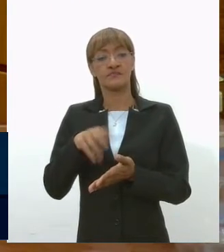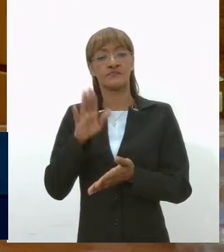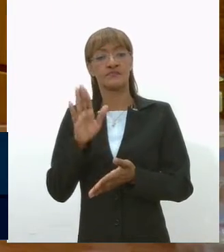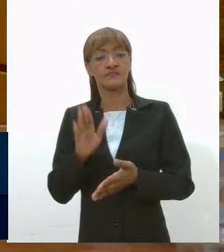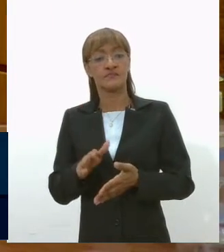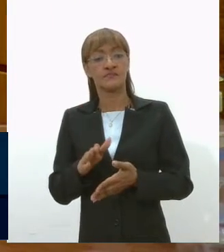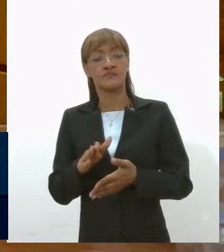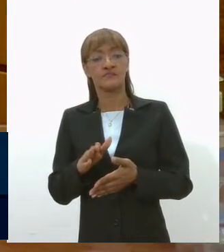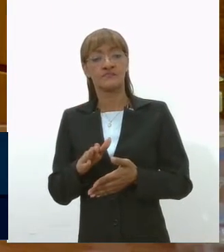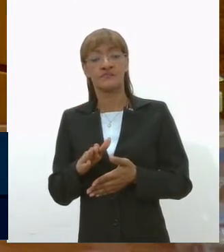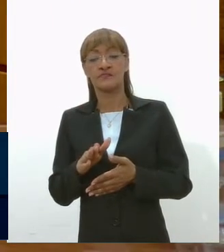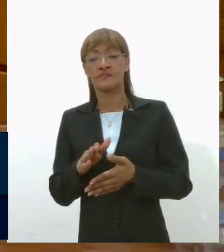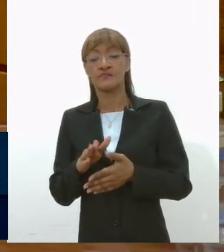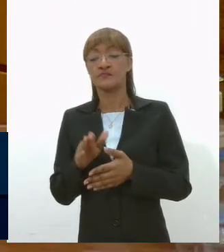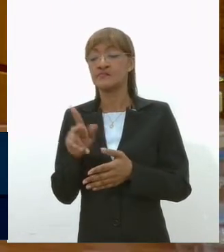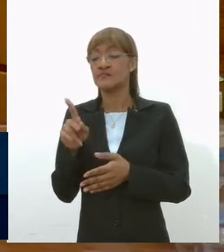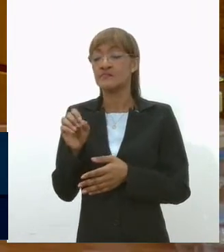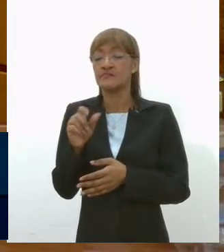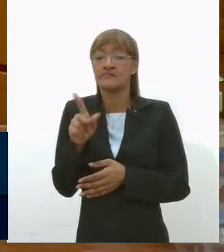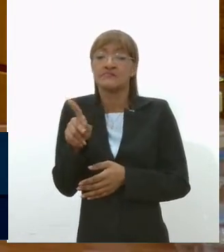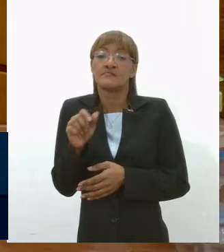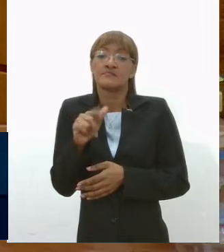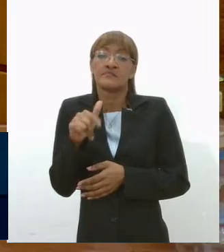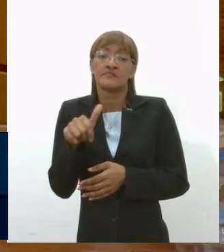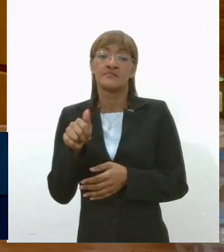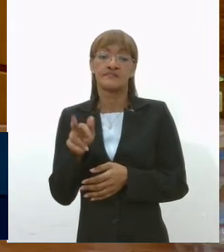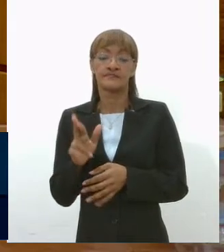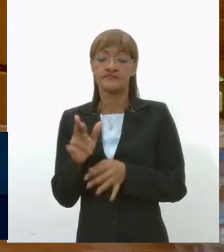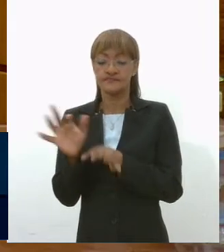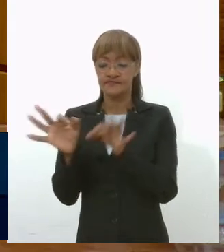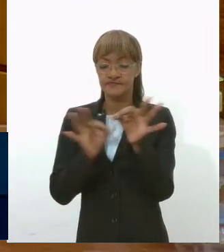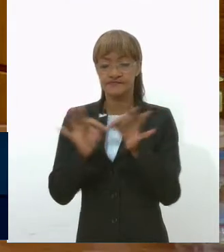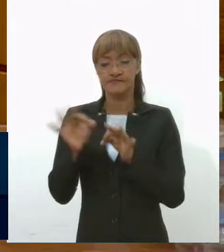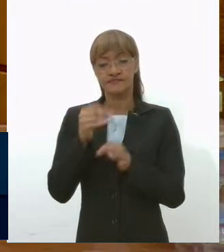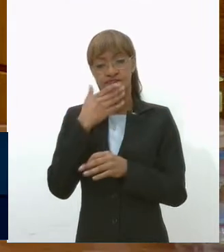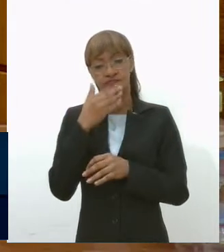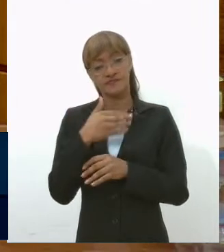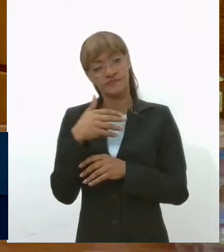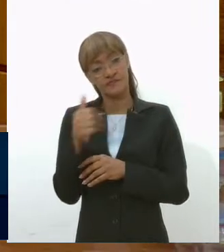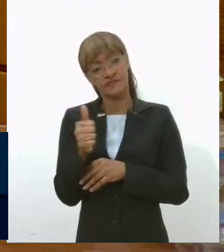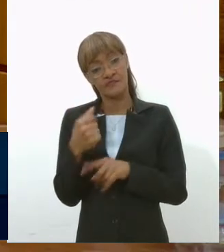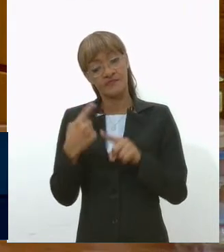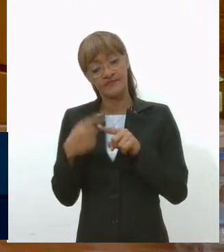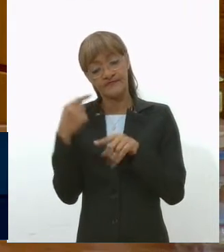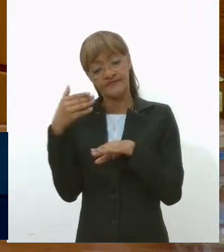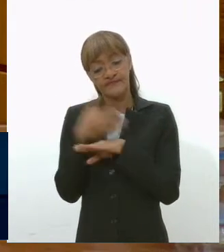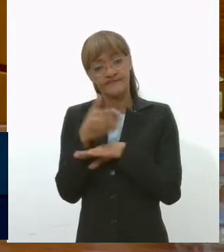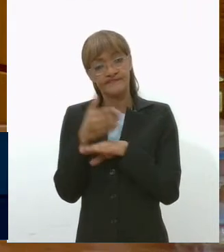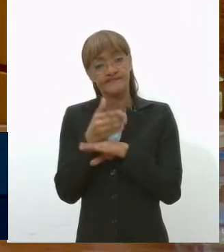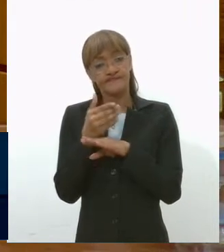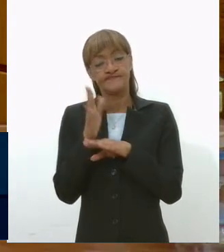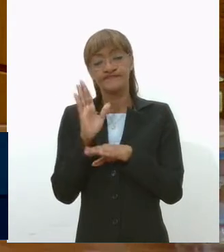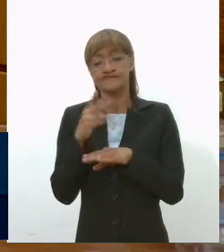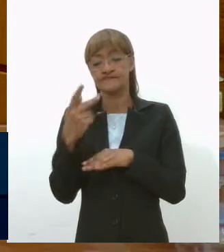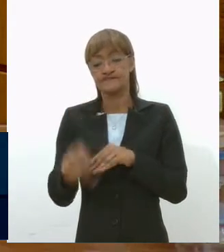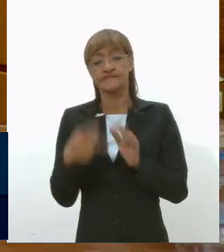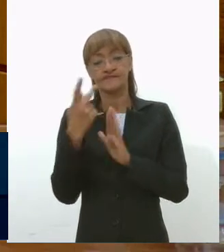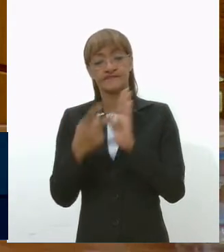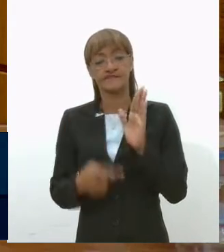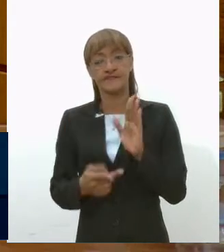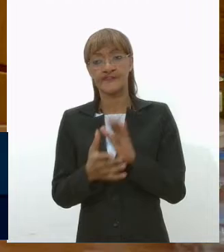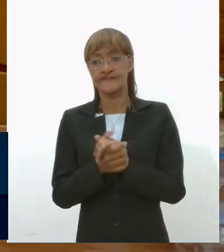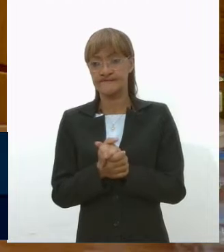município pôde se organizar melhor a partir do acesso de projetos que apresentou essas leis.